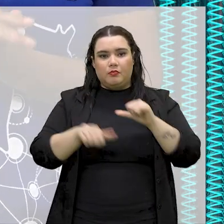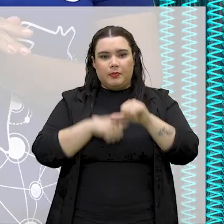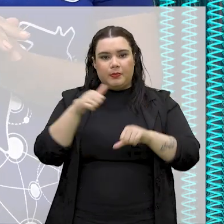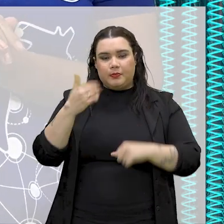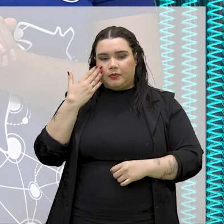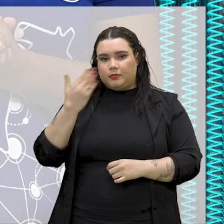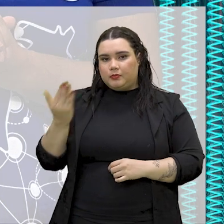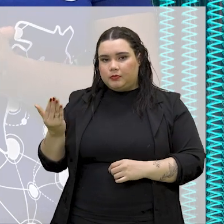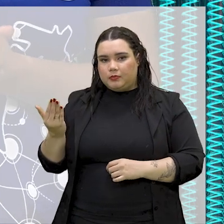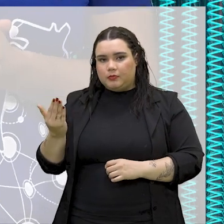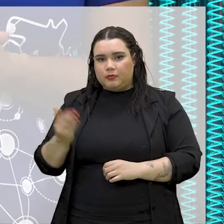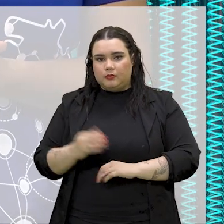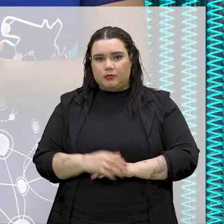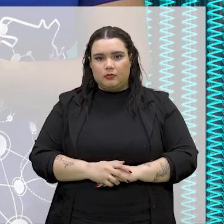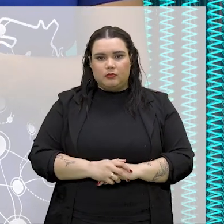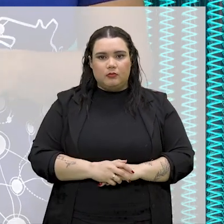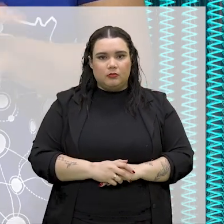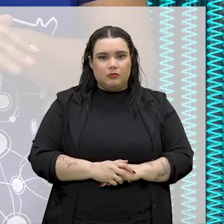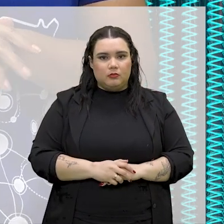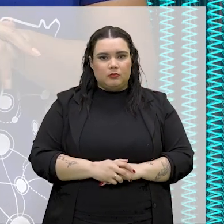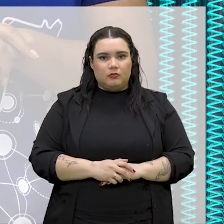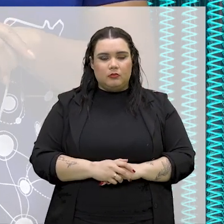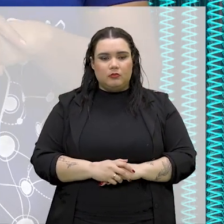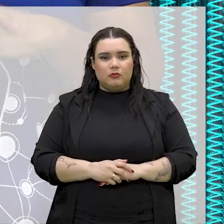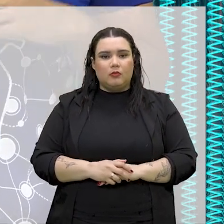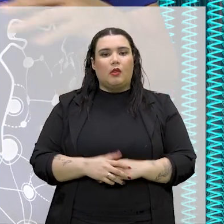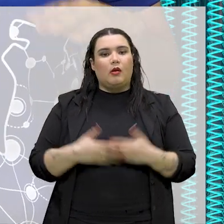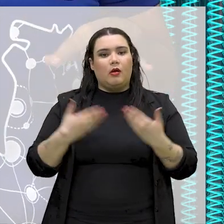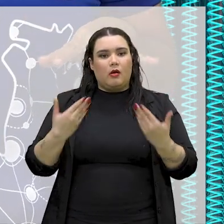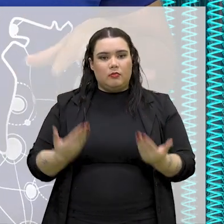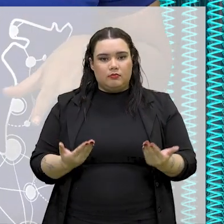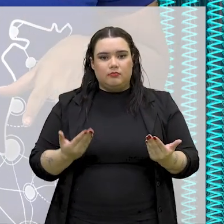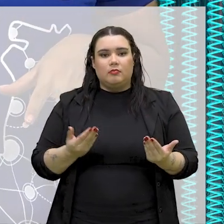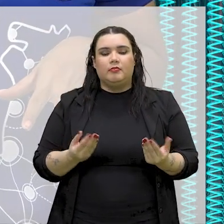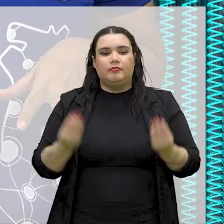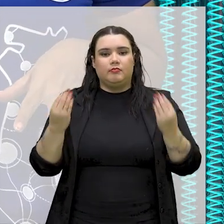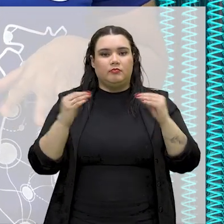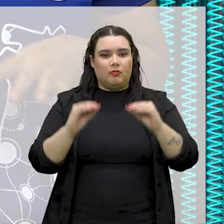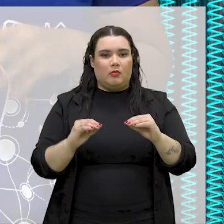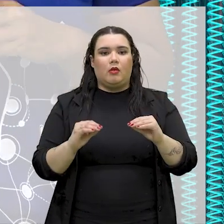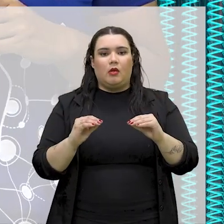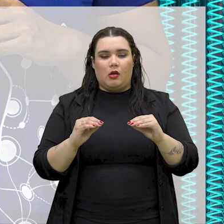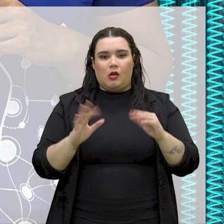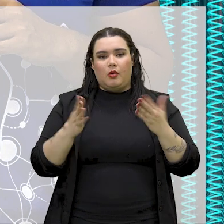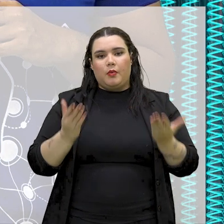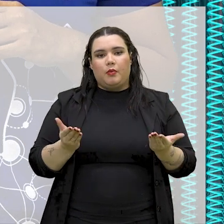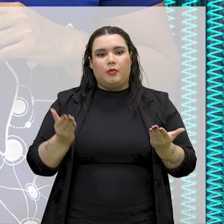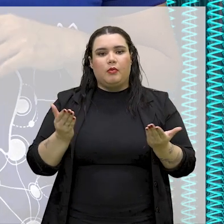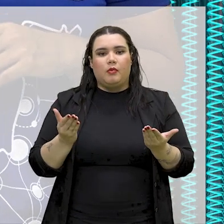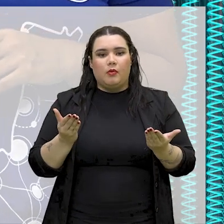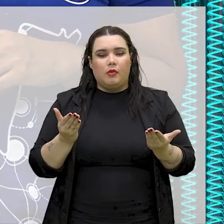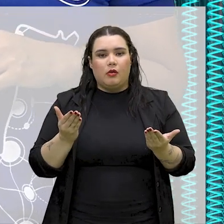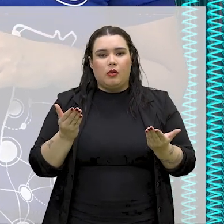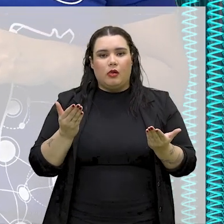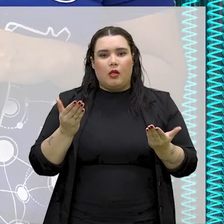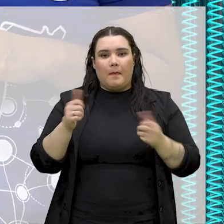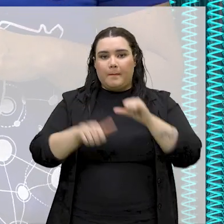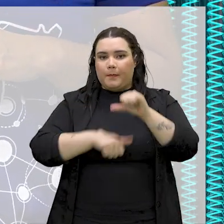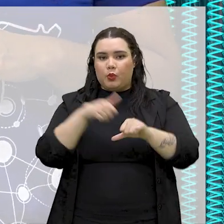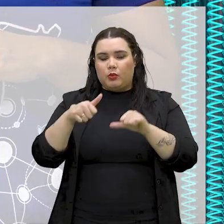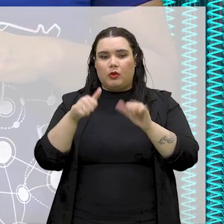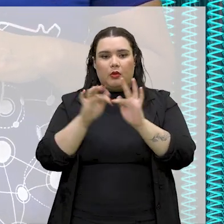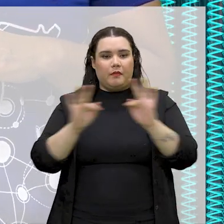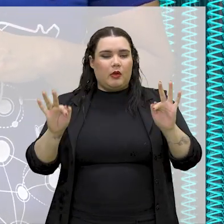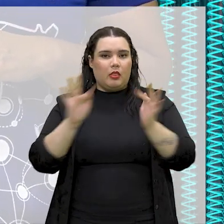vou substituir por could. E é aí que não vai existir, aqui no caso, modificação